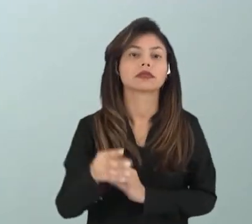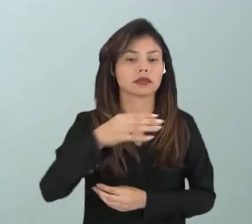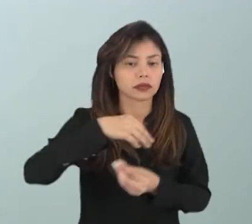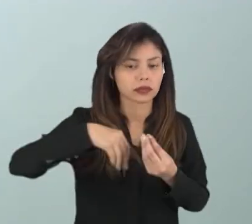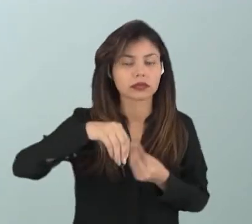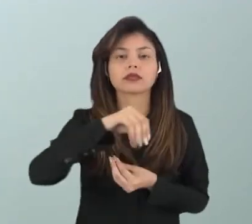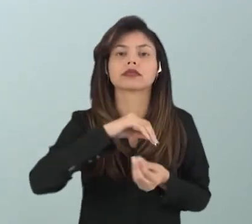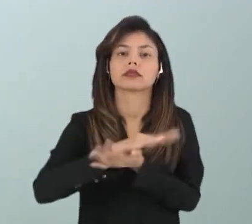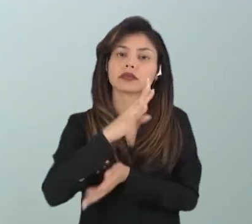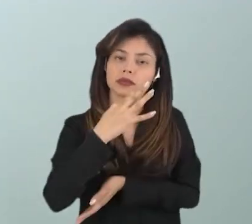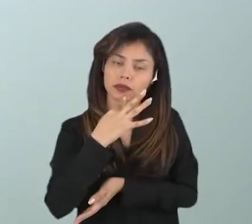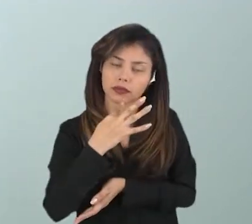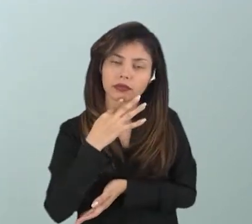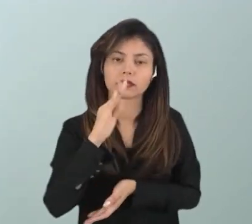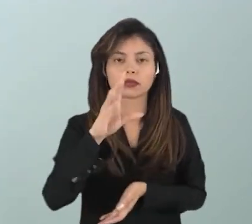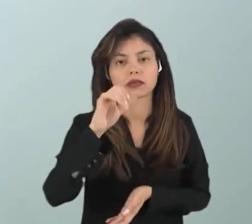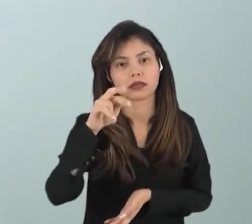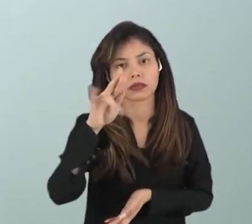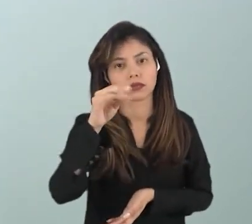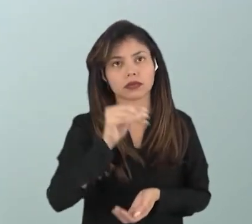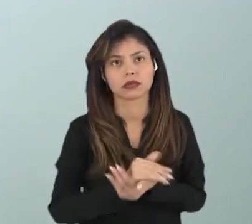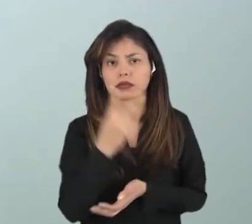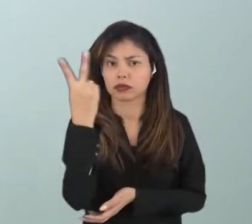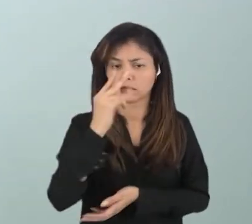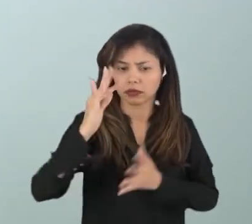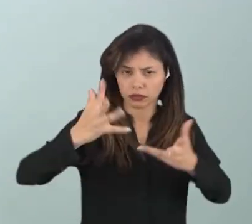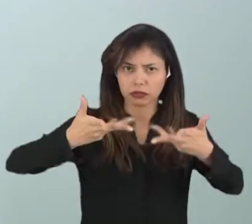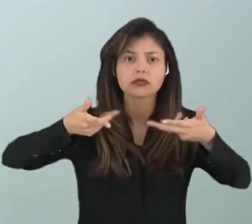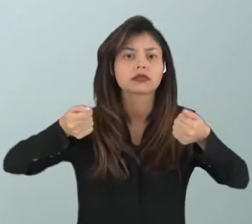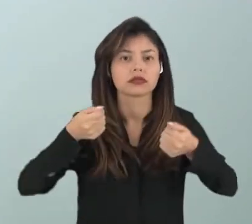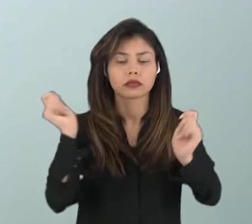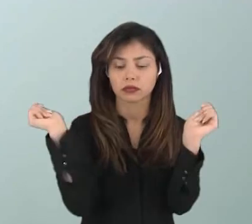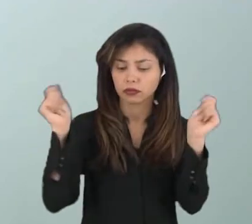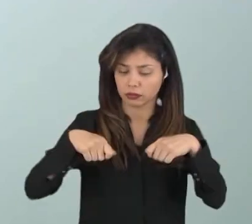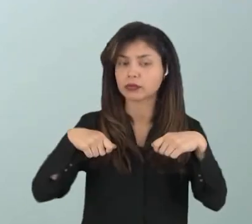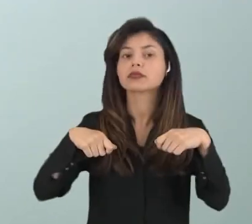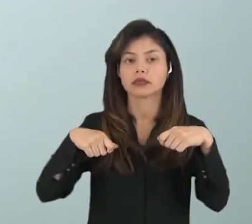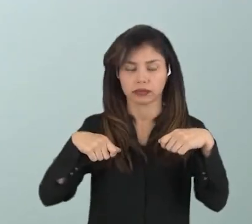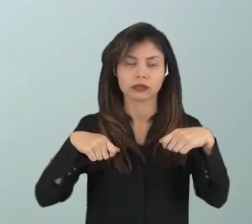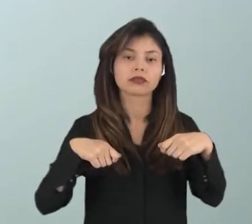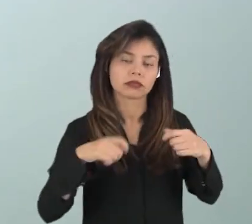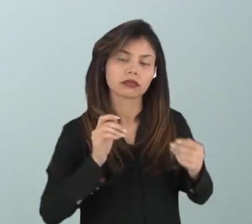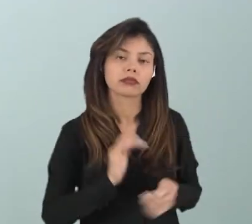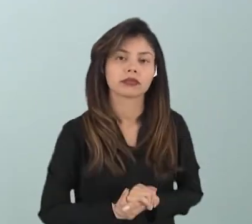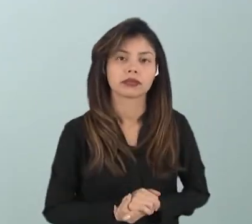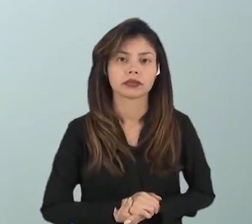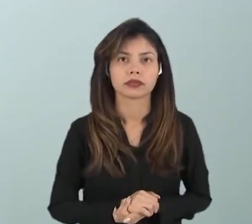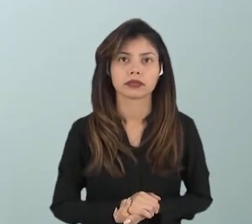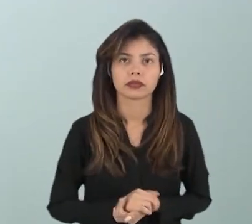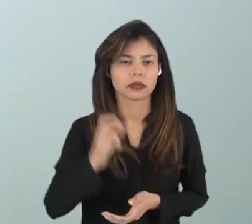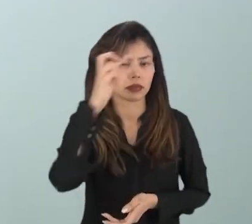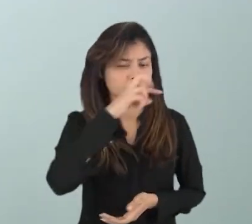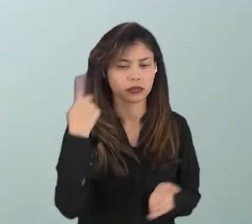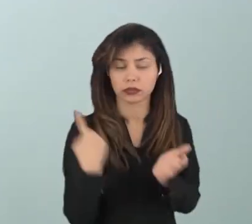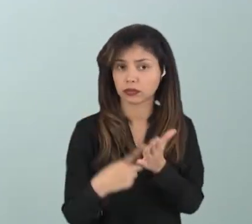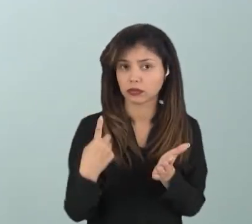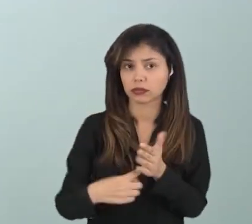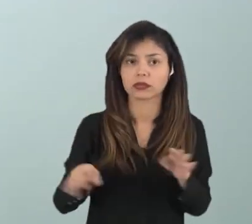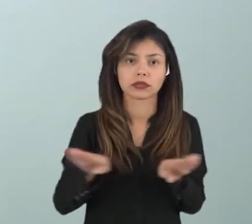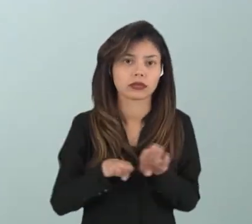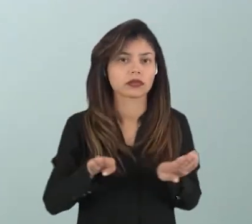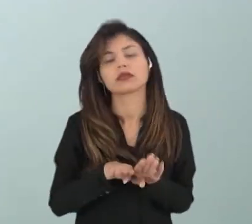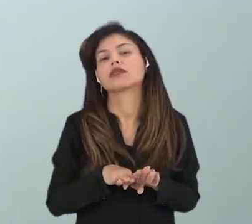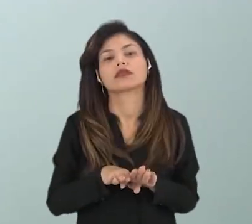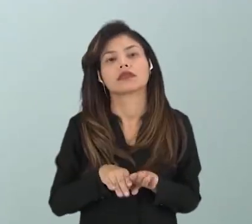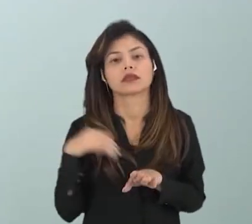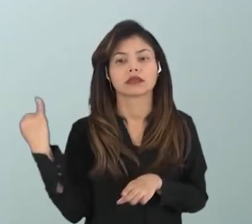o conhecimento, né, dessas duas habilidades aí, de probabilidade e de análise combinatória, e mais